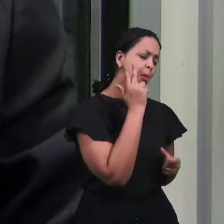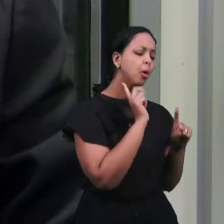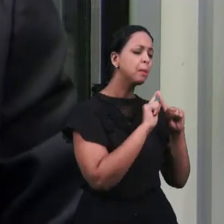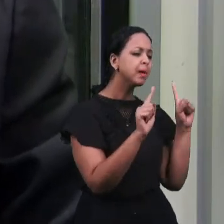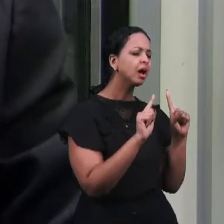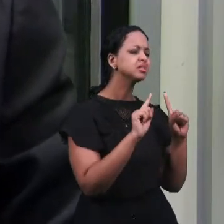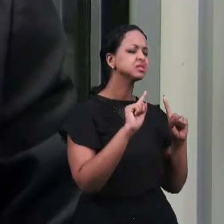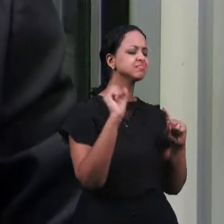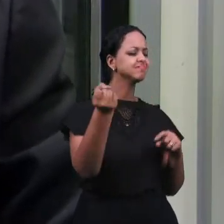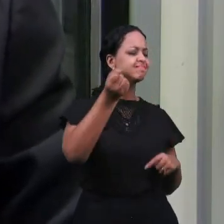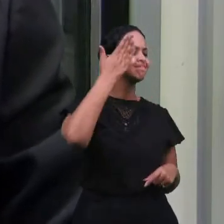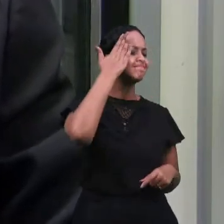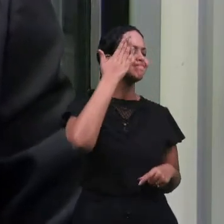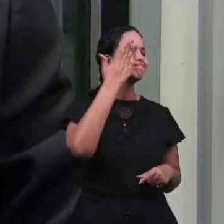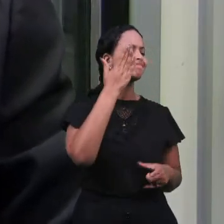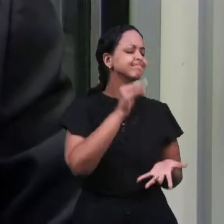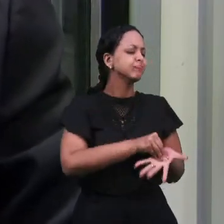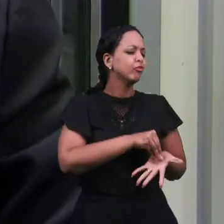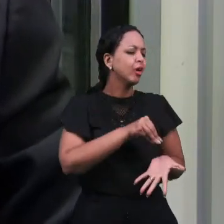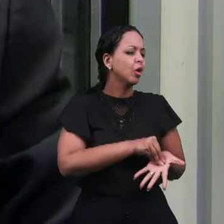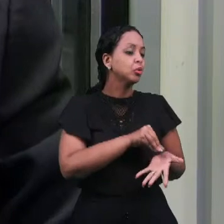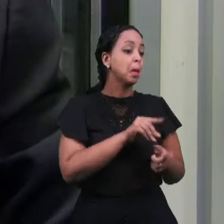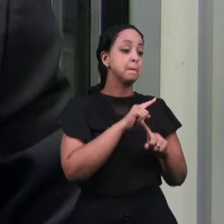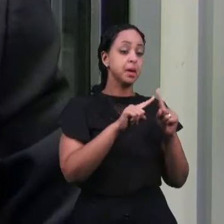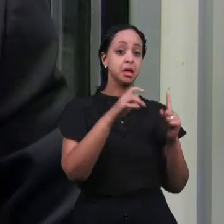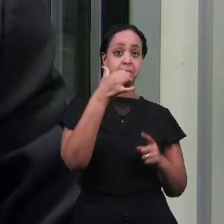operação do Espírito Santo. E foi quando, em